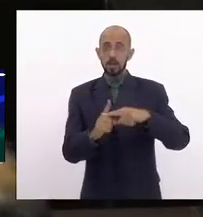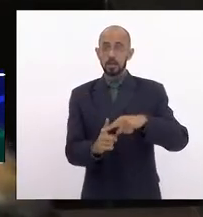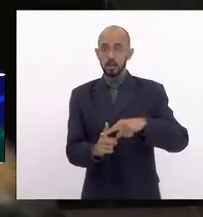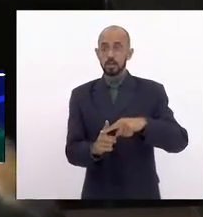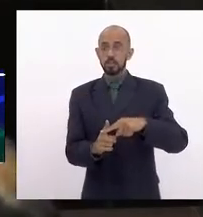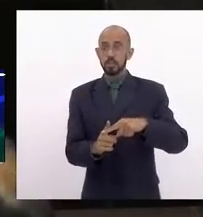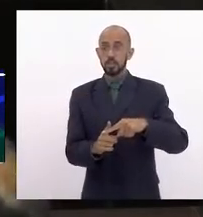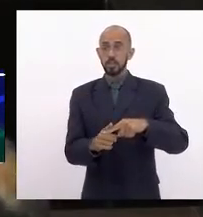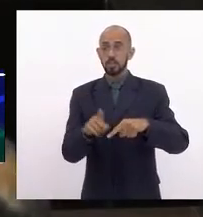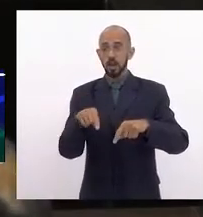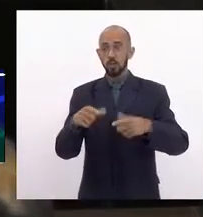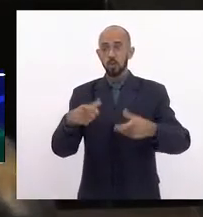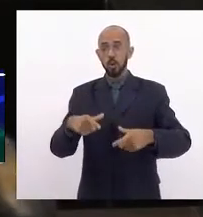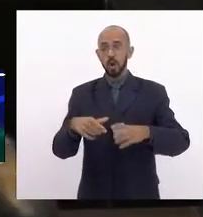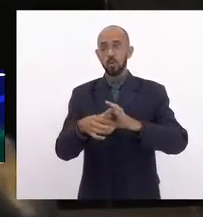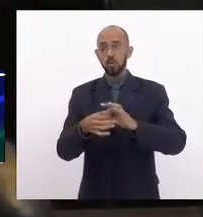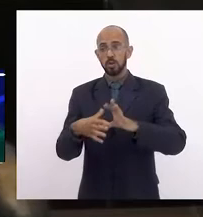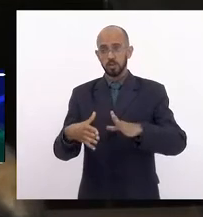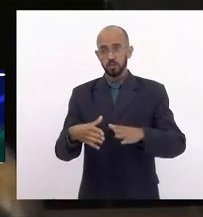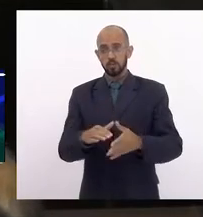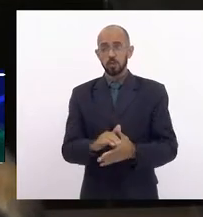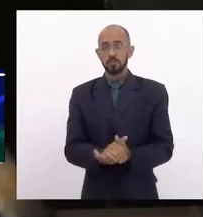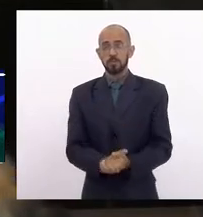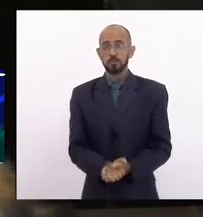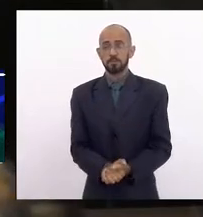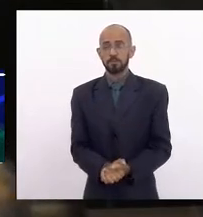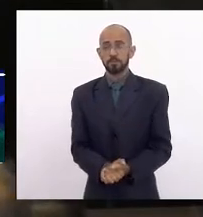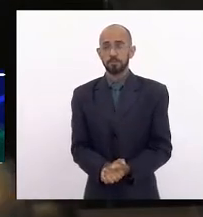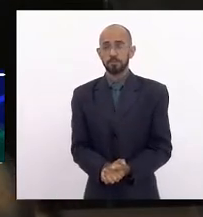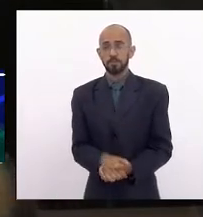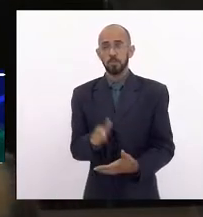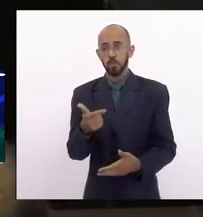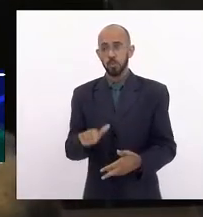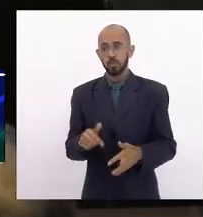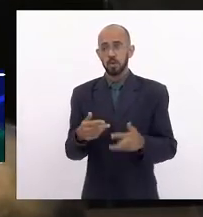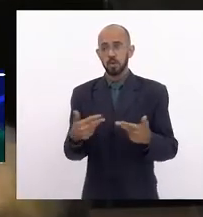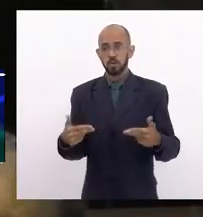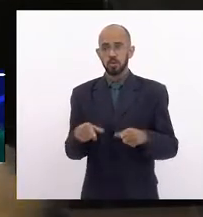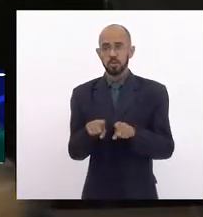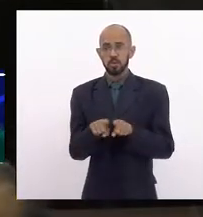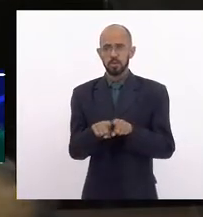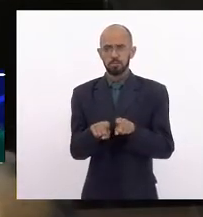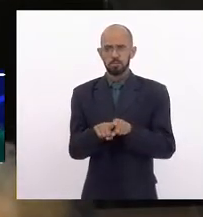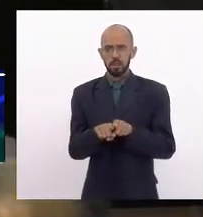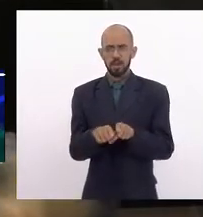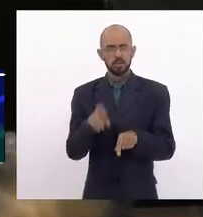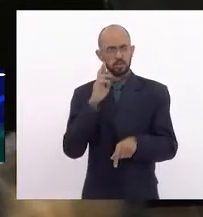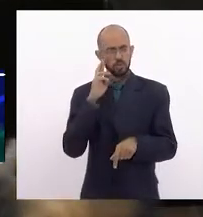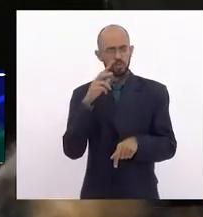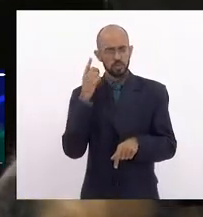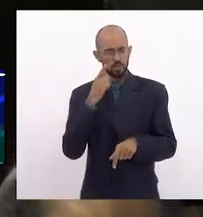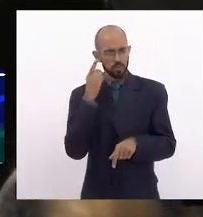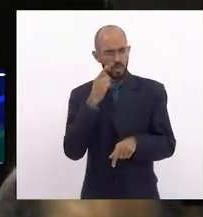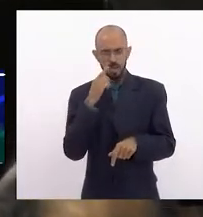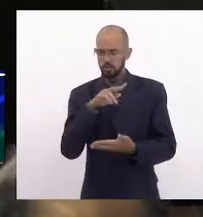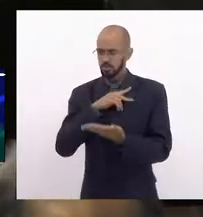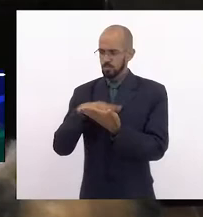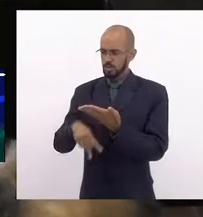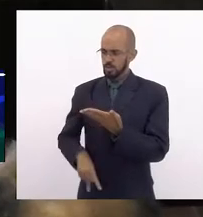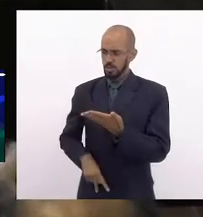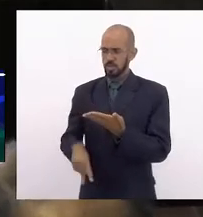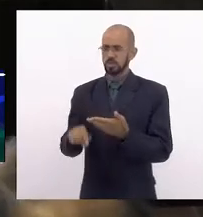privado e livre e outra coisa senhores deputados senhor presidente